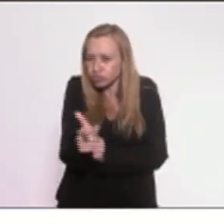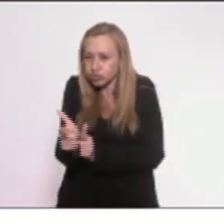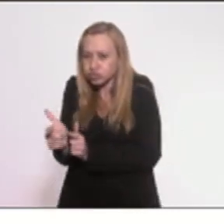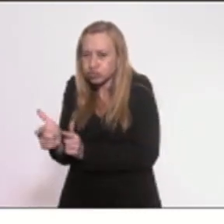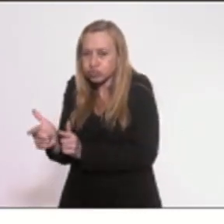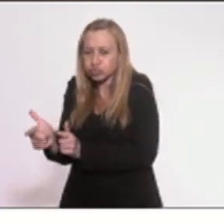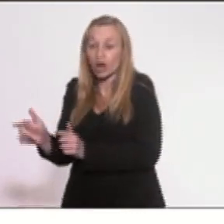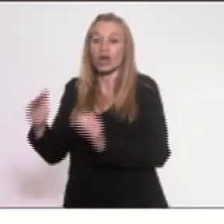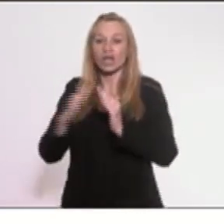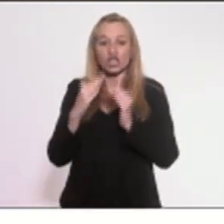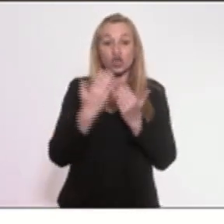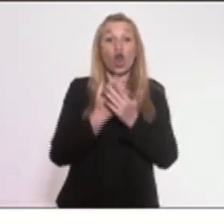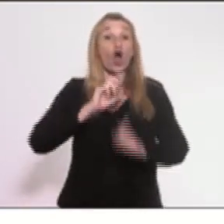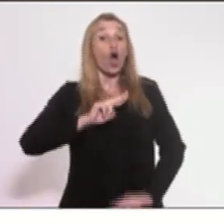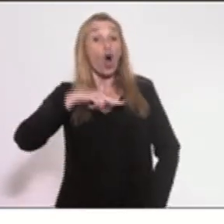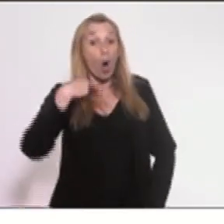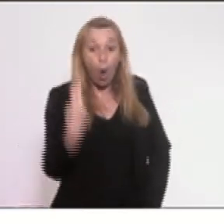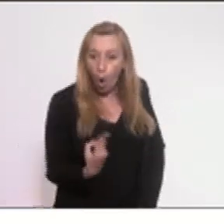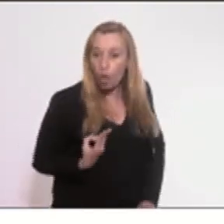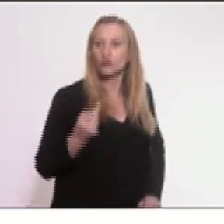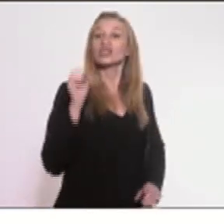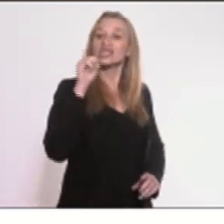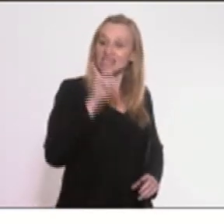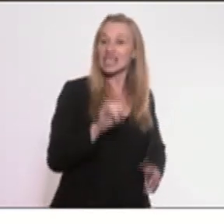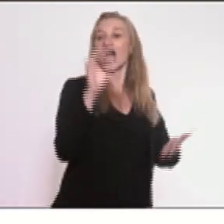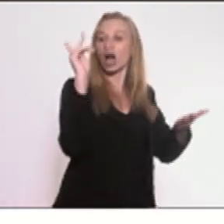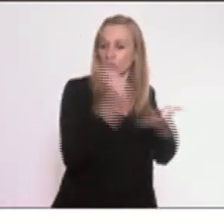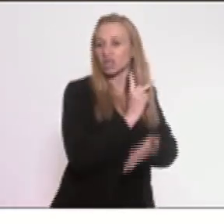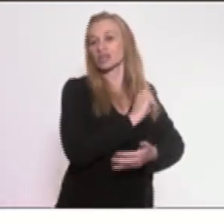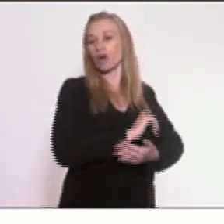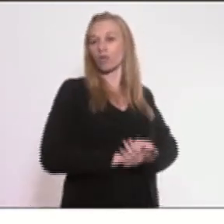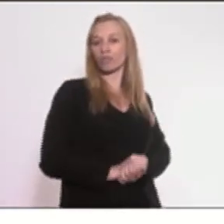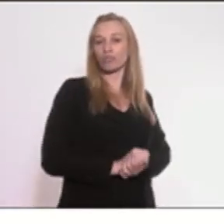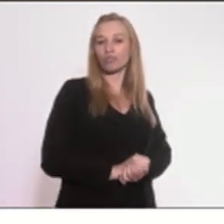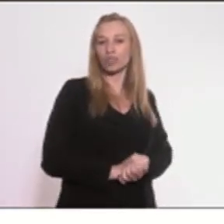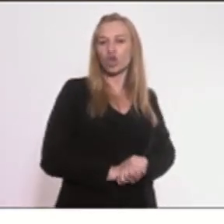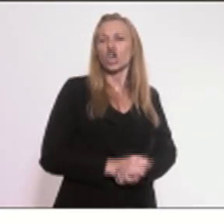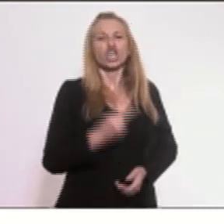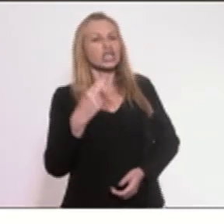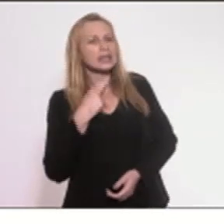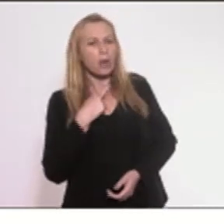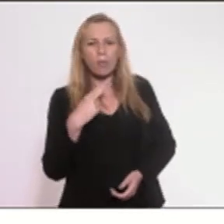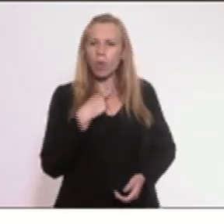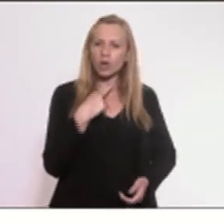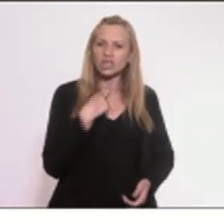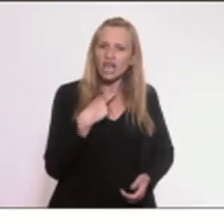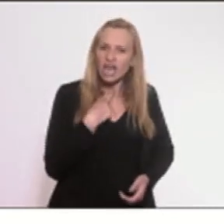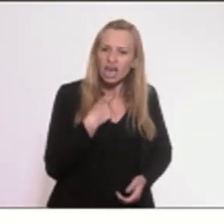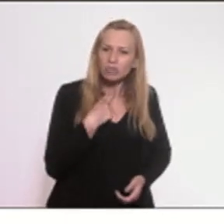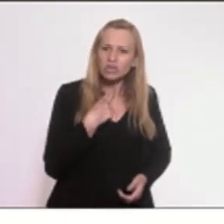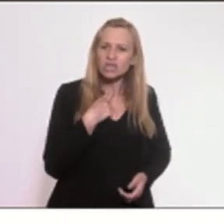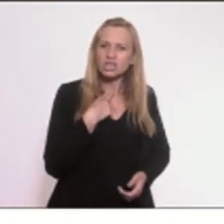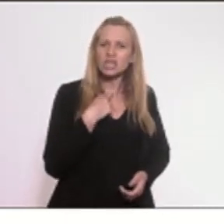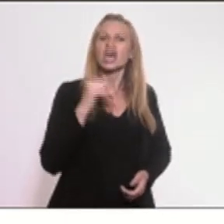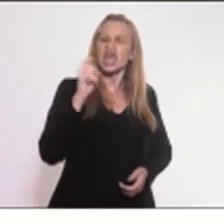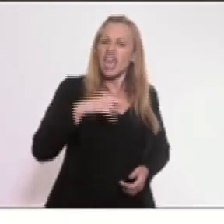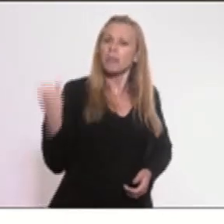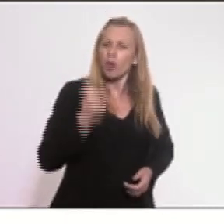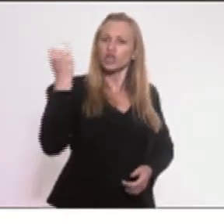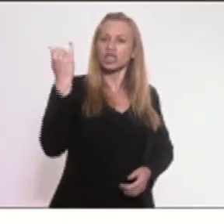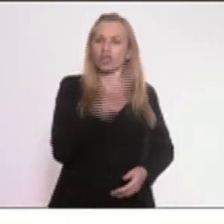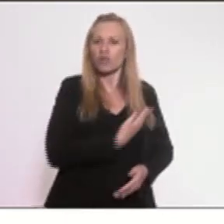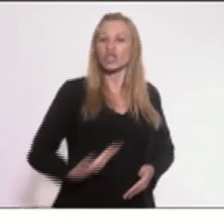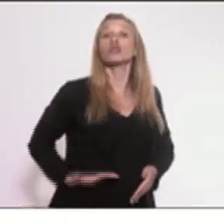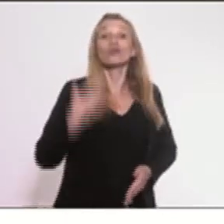a escola, ou se de fato isso aconteceu. O que a gente não pode, e aí é importante que o governador do